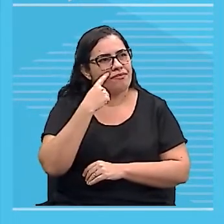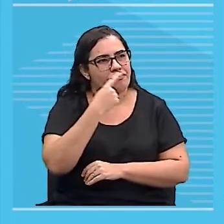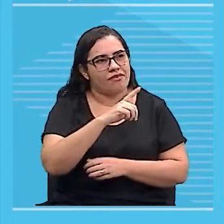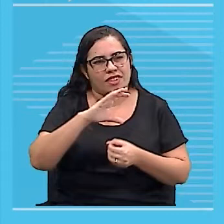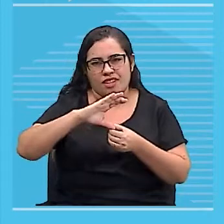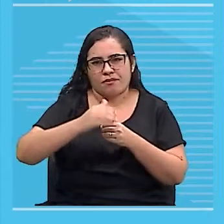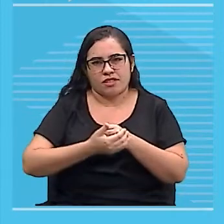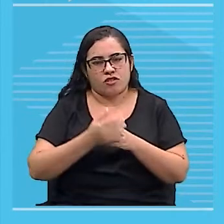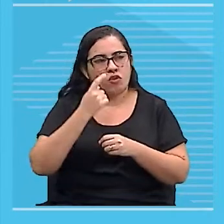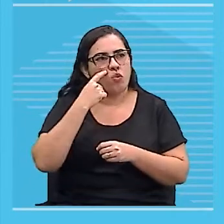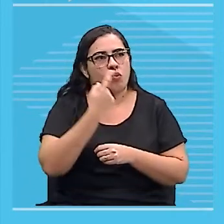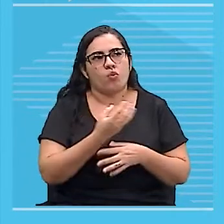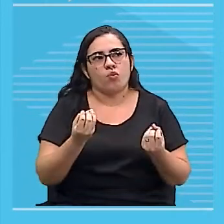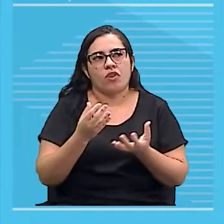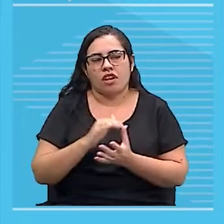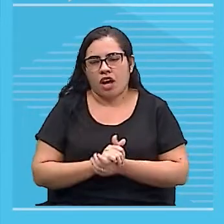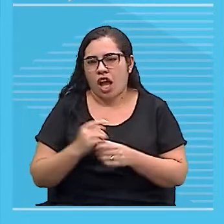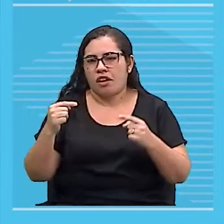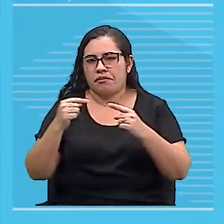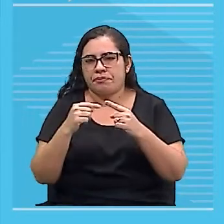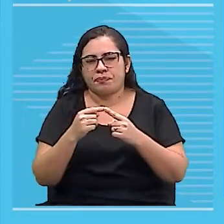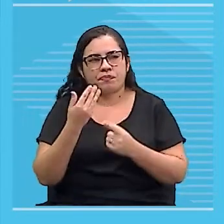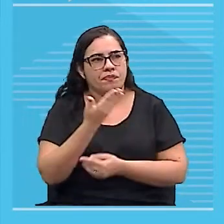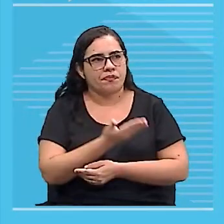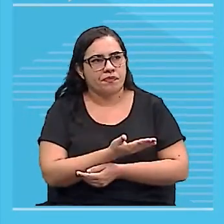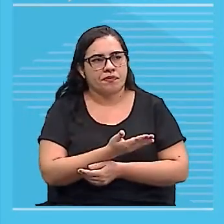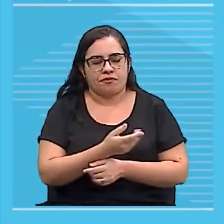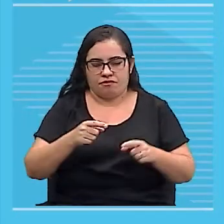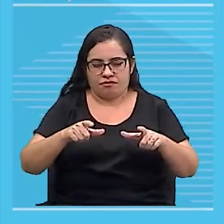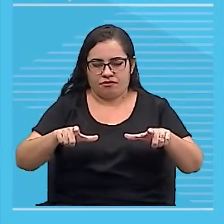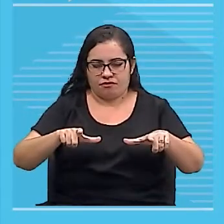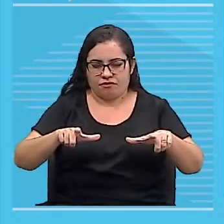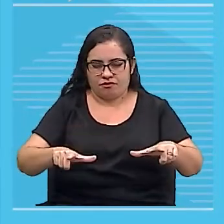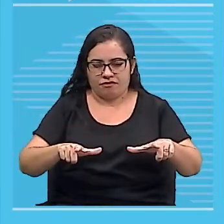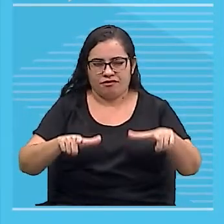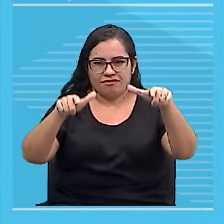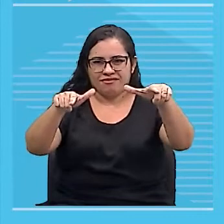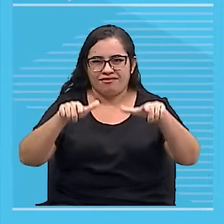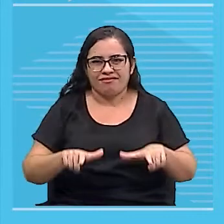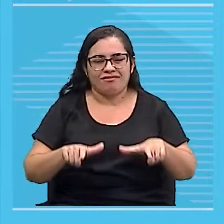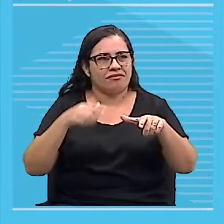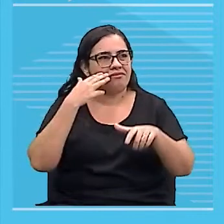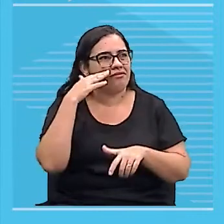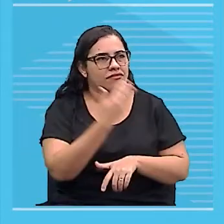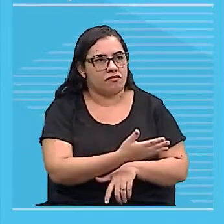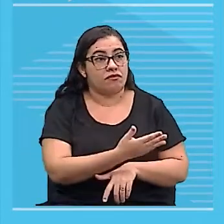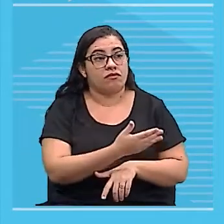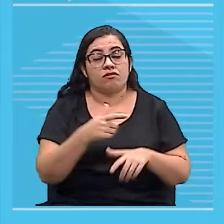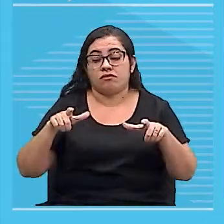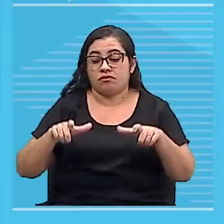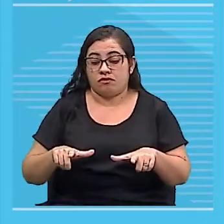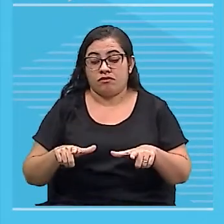capacitor, que o capacitor ele é representado por duas plaquinhas. Uma plaquinha que